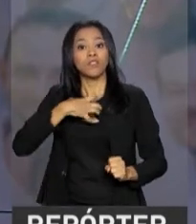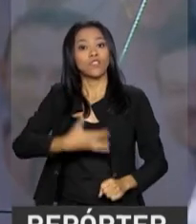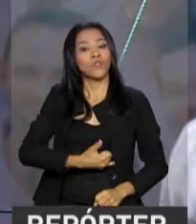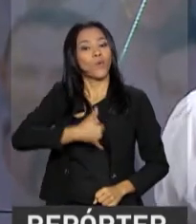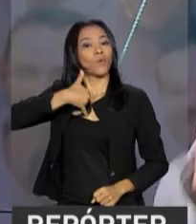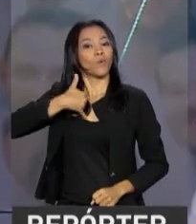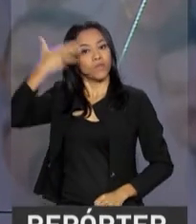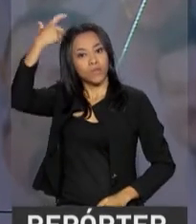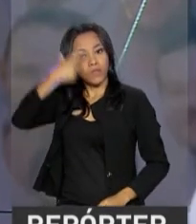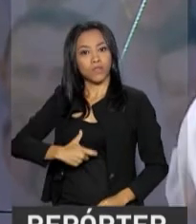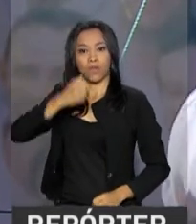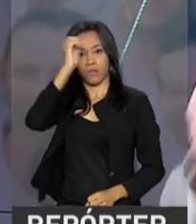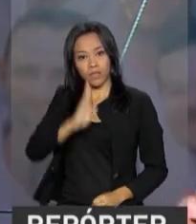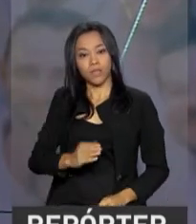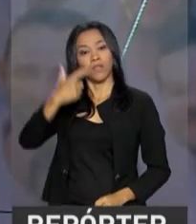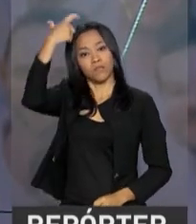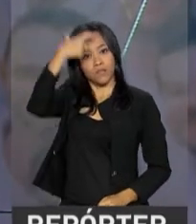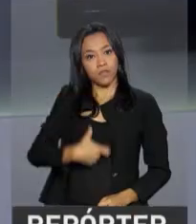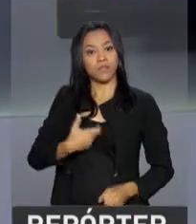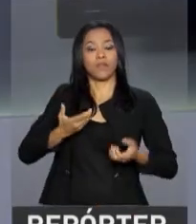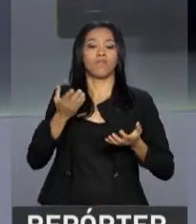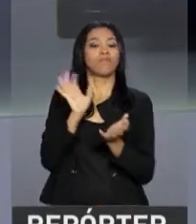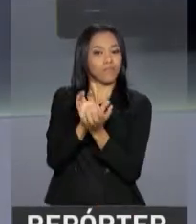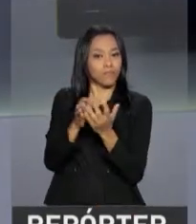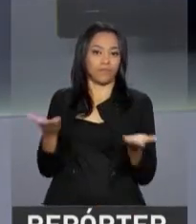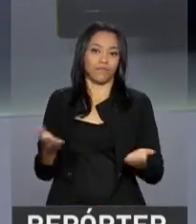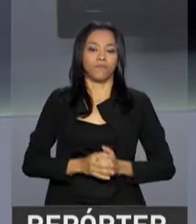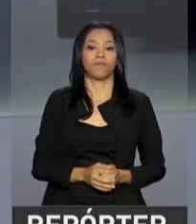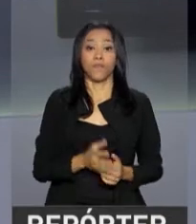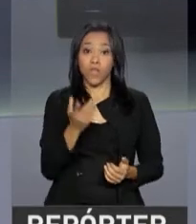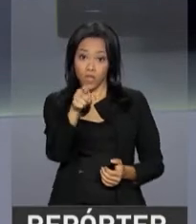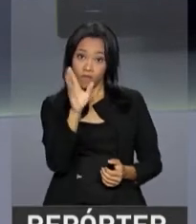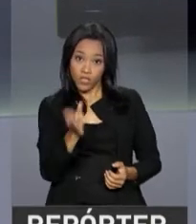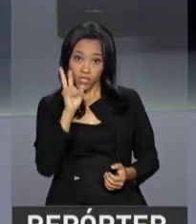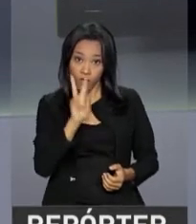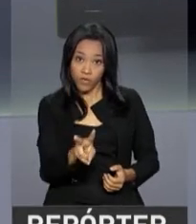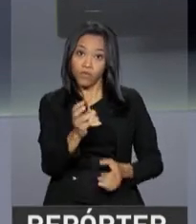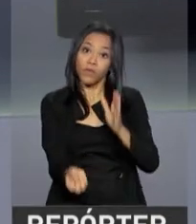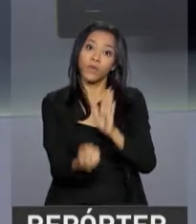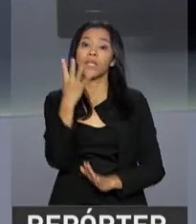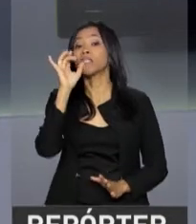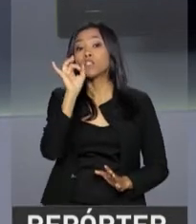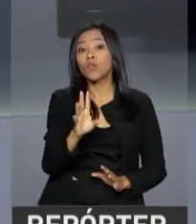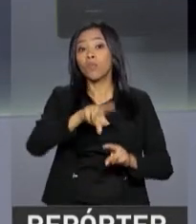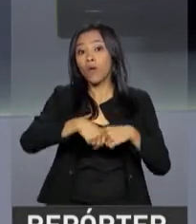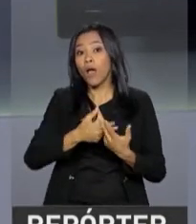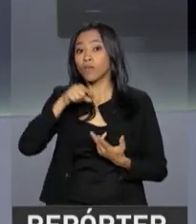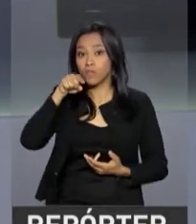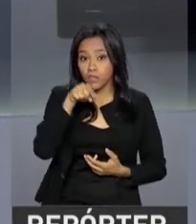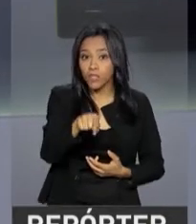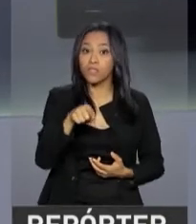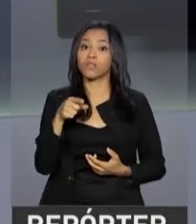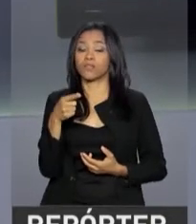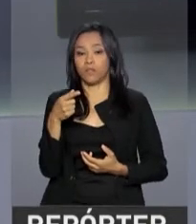serem brasileiros, de serem pernambucanos. Como você viu na reportagem, foram criadas, só com essa ampliação do turno